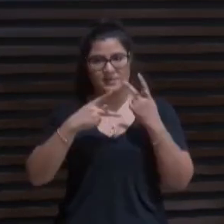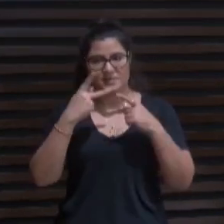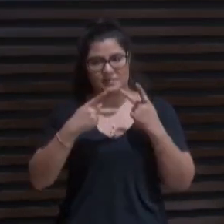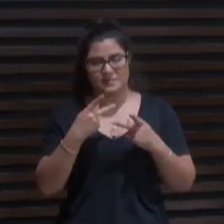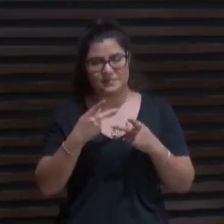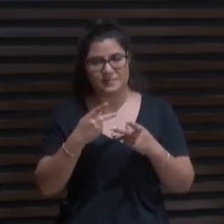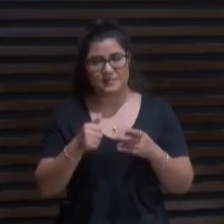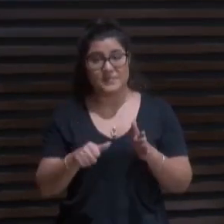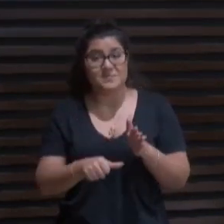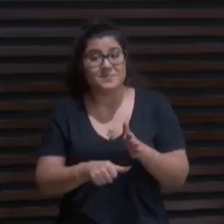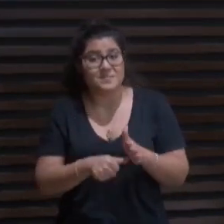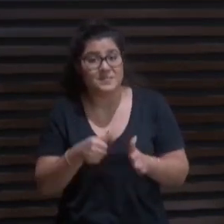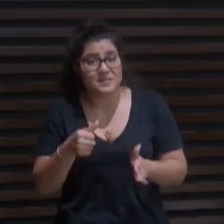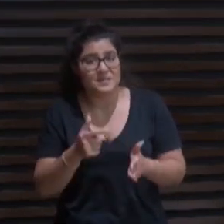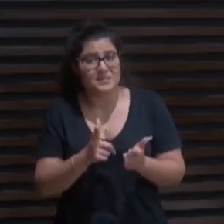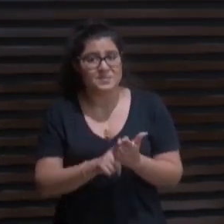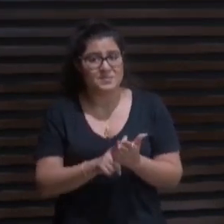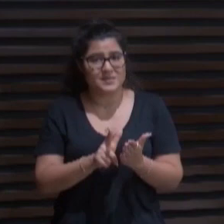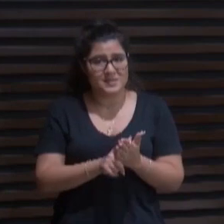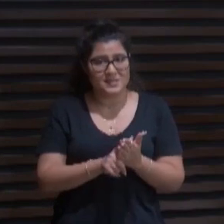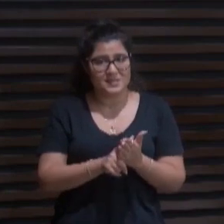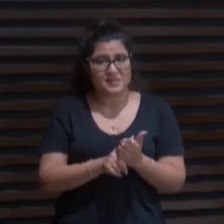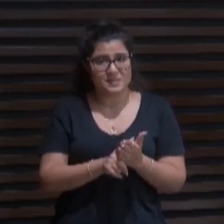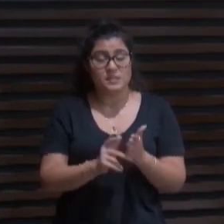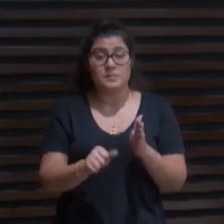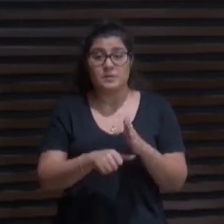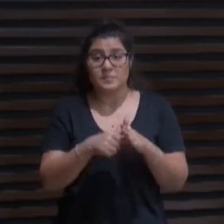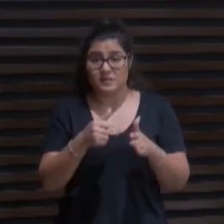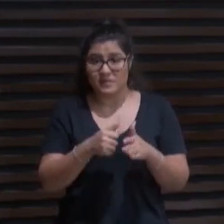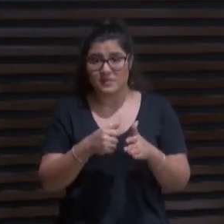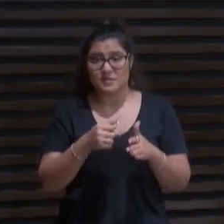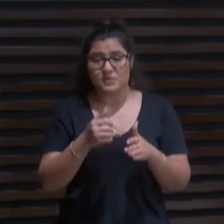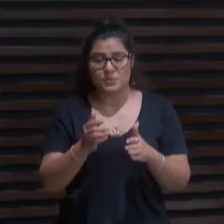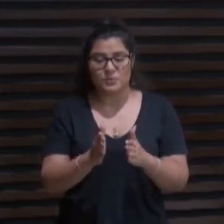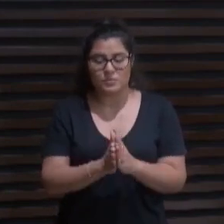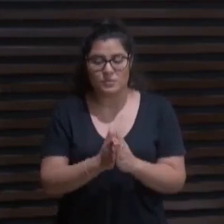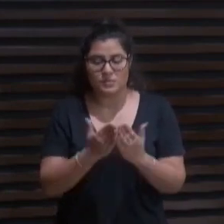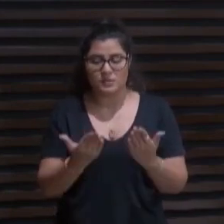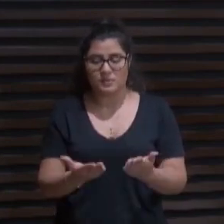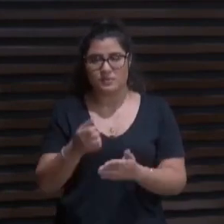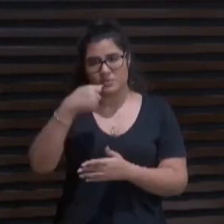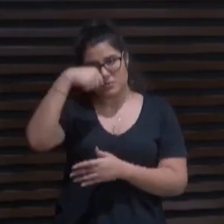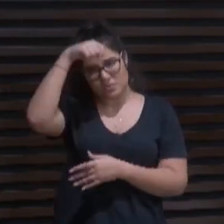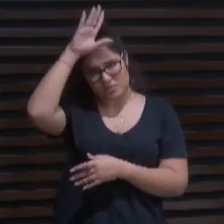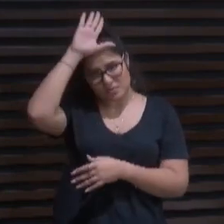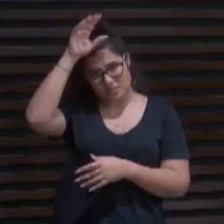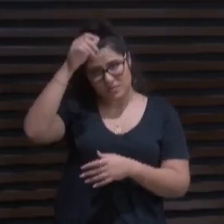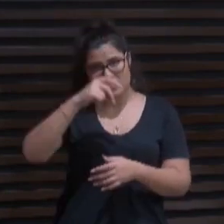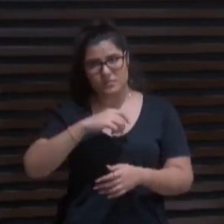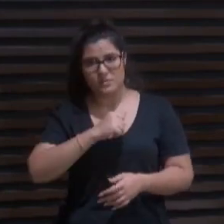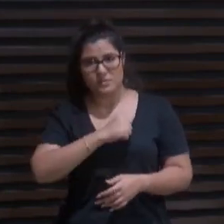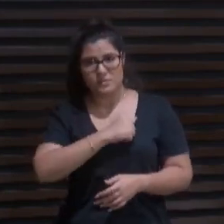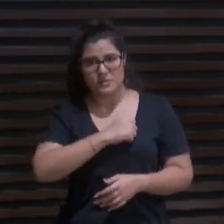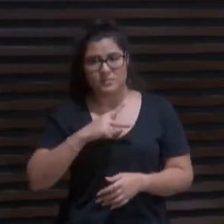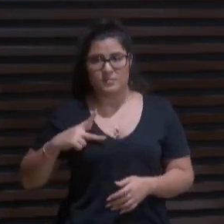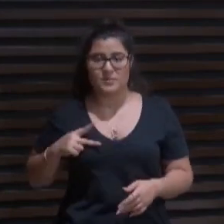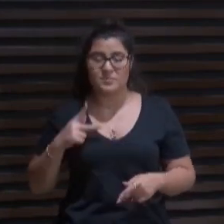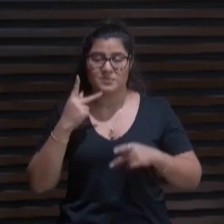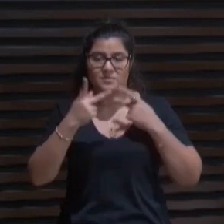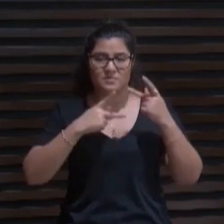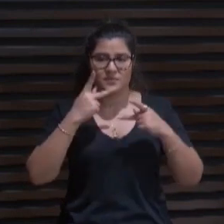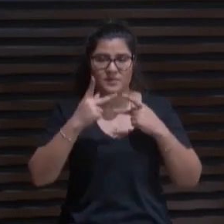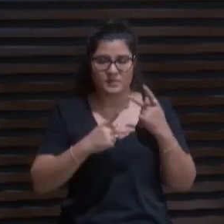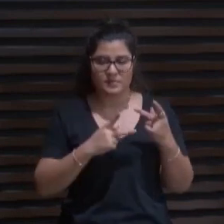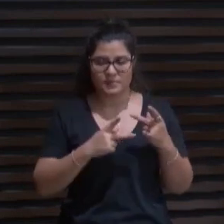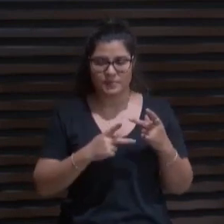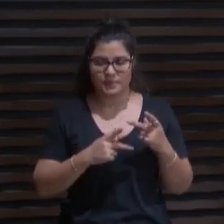É a primeira vez no boletim, meus irmãos, é a primeira vez no livro de Romanos em que o apóstolo nos diz para fazermos algo.